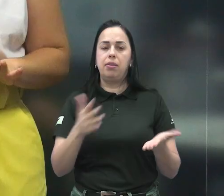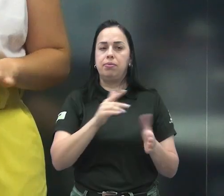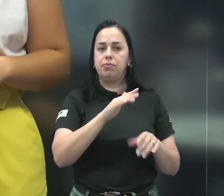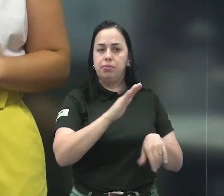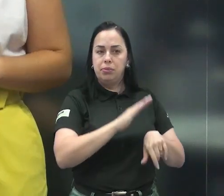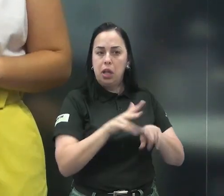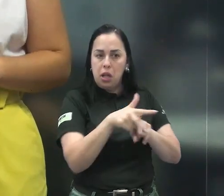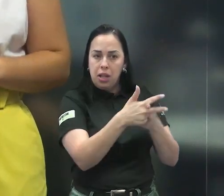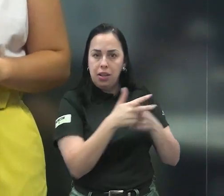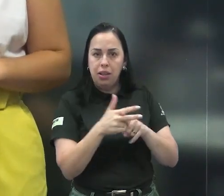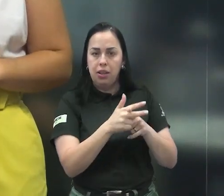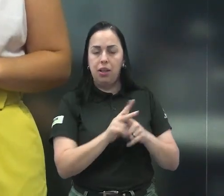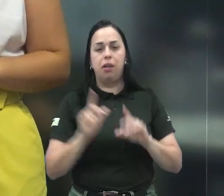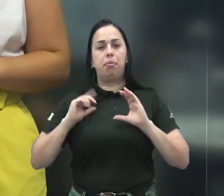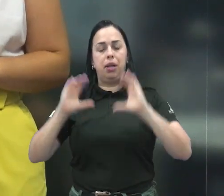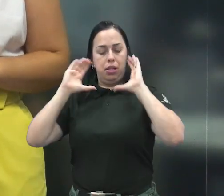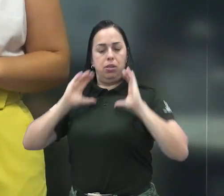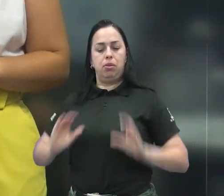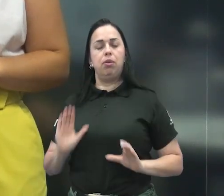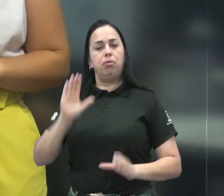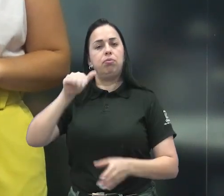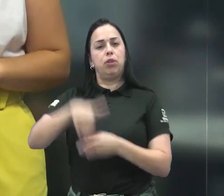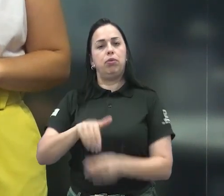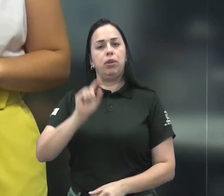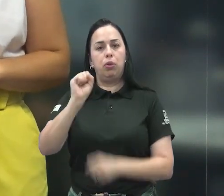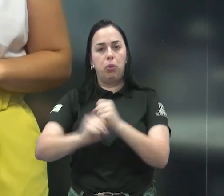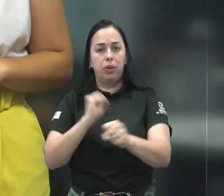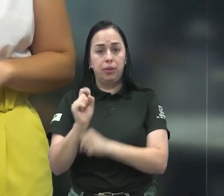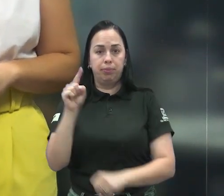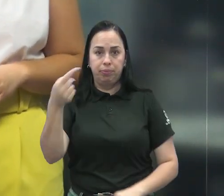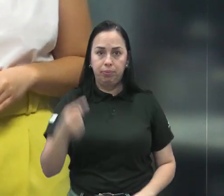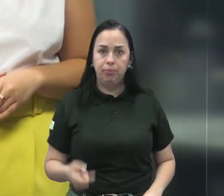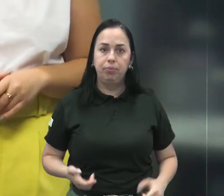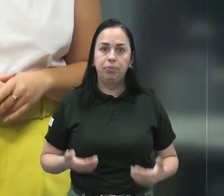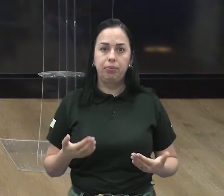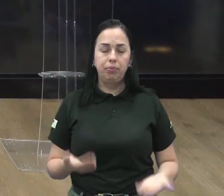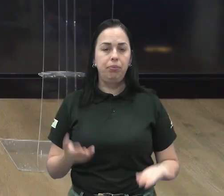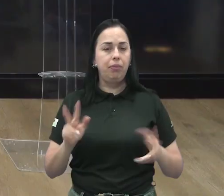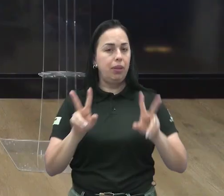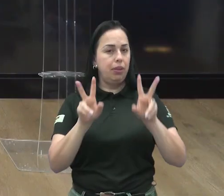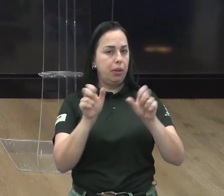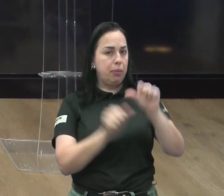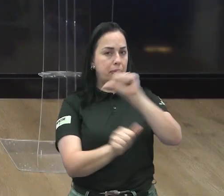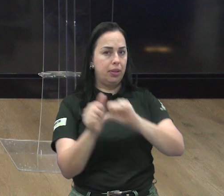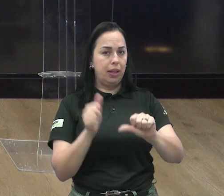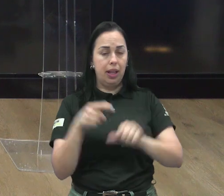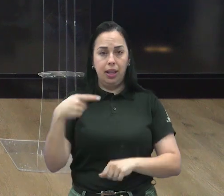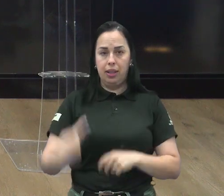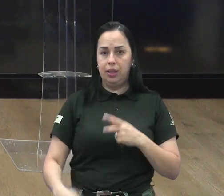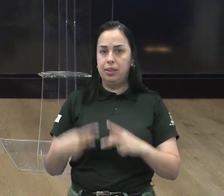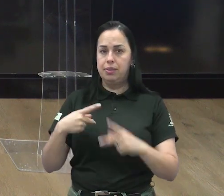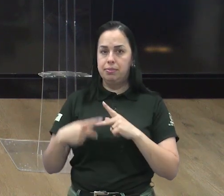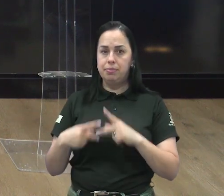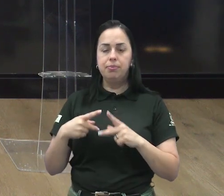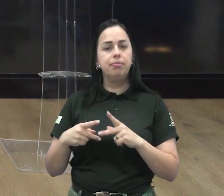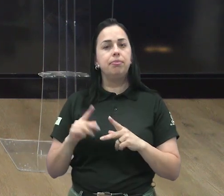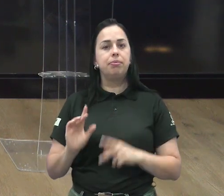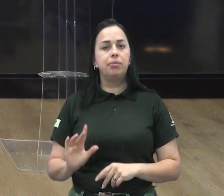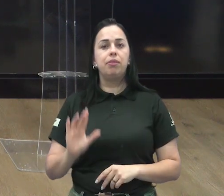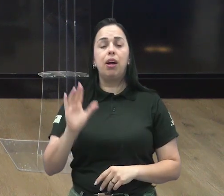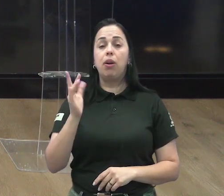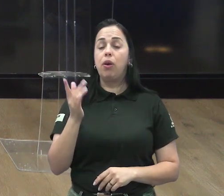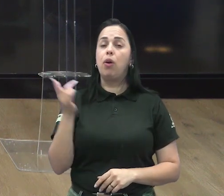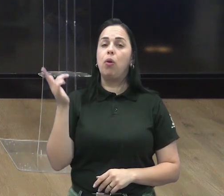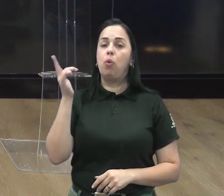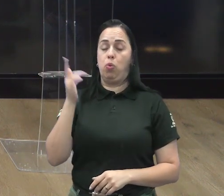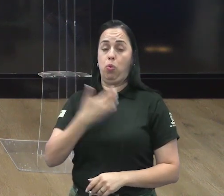hora. Regularize seu título para exercer a cidadania nas eleições do ano que vem. E vamos mudar de assunto. São José dos Campos